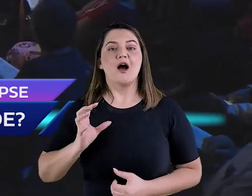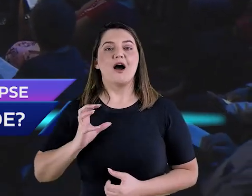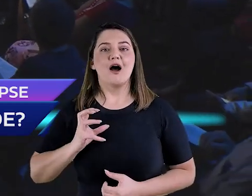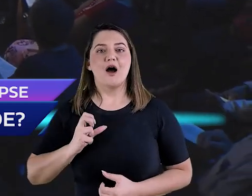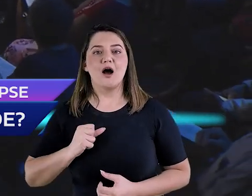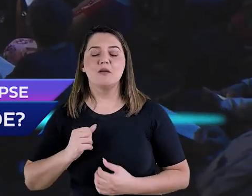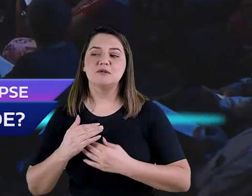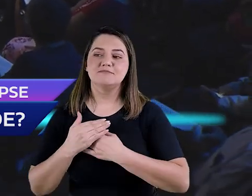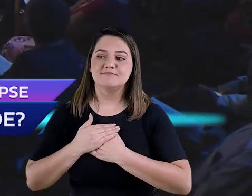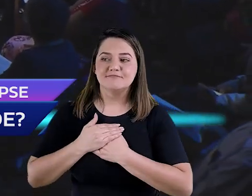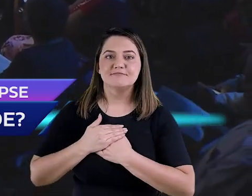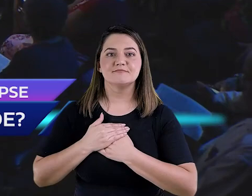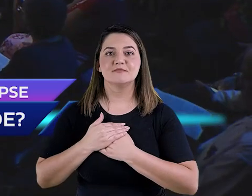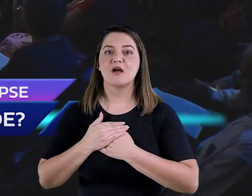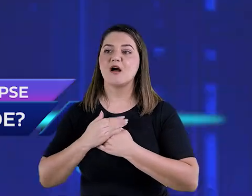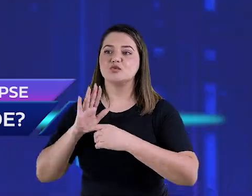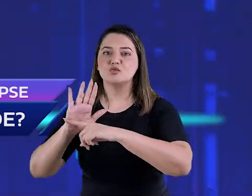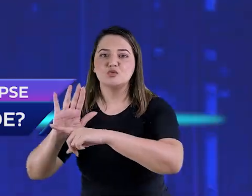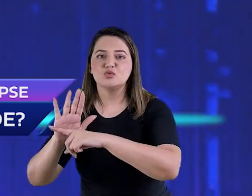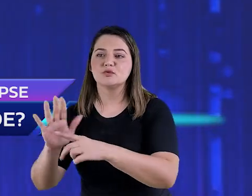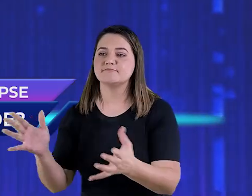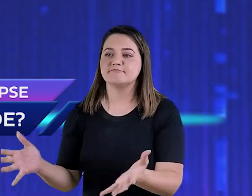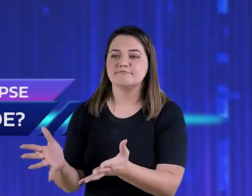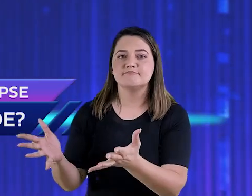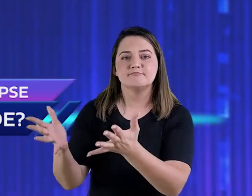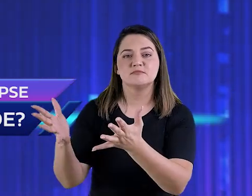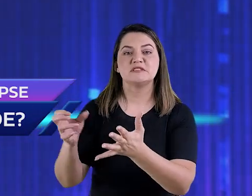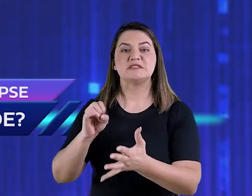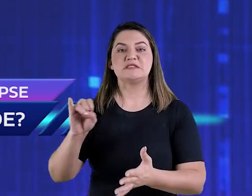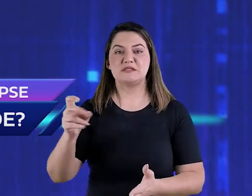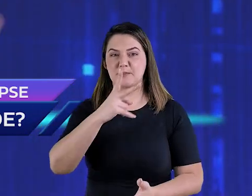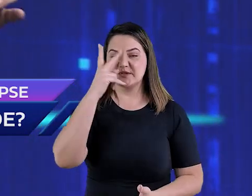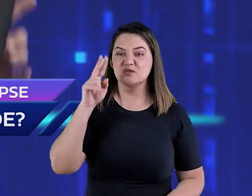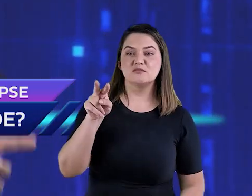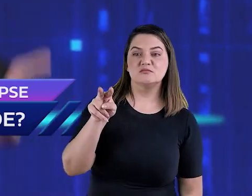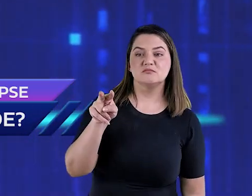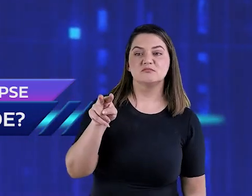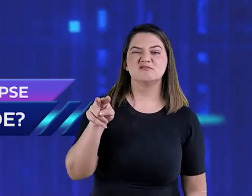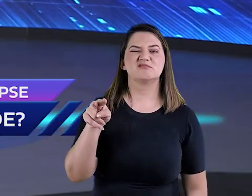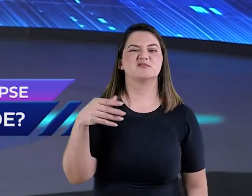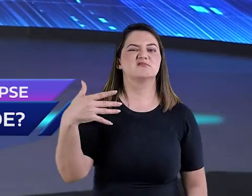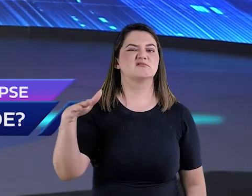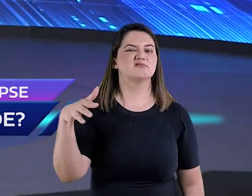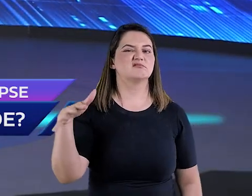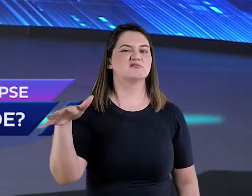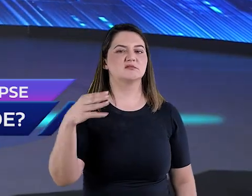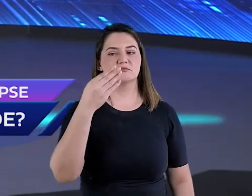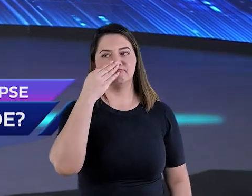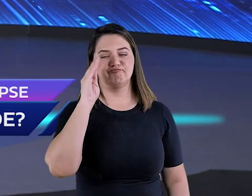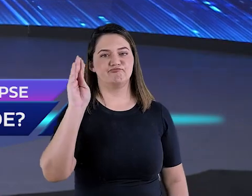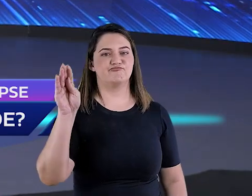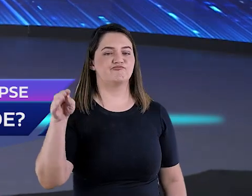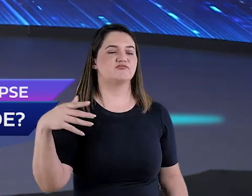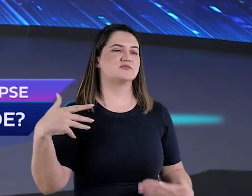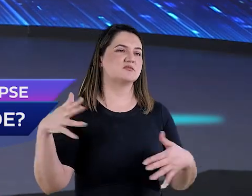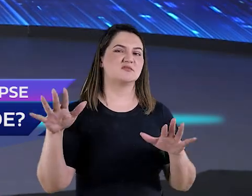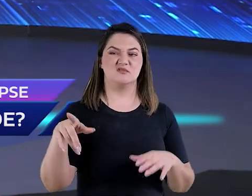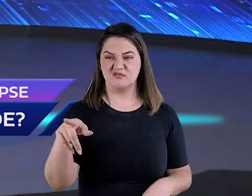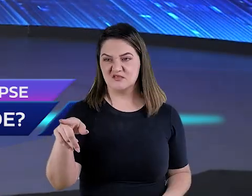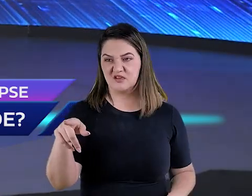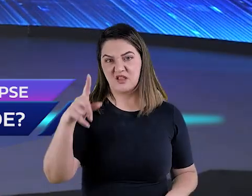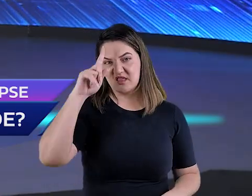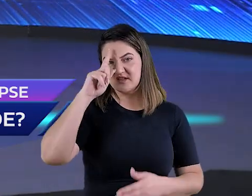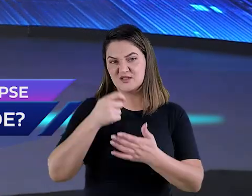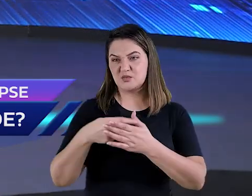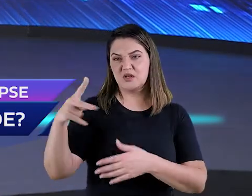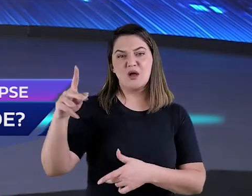Quando a pessoa se torna indiferente ao outro, é porque ela está no oposto do amor. Eu já não estou nem aí. Se